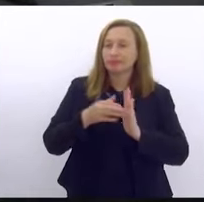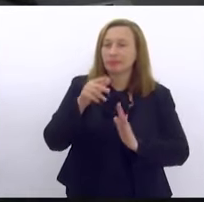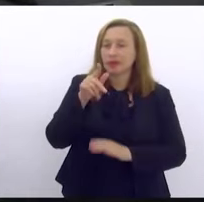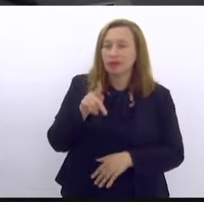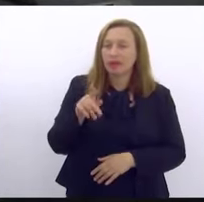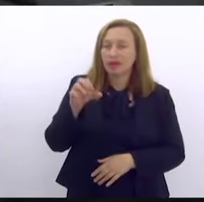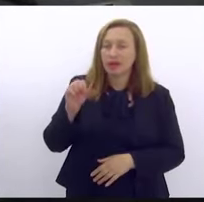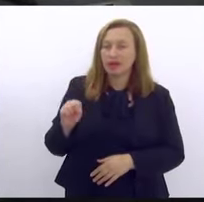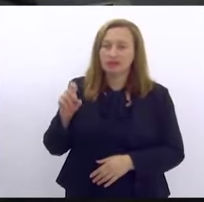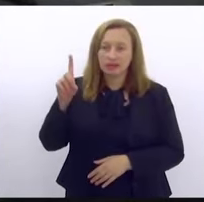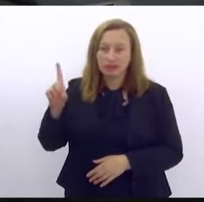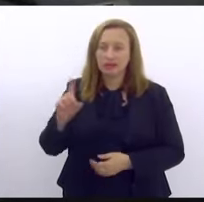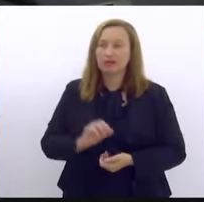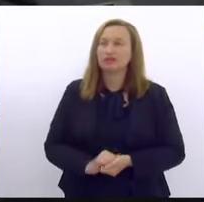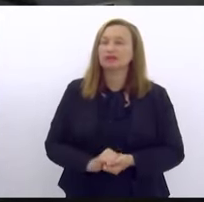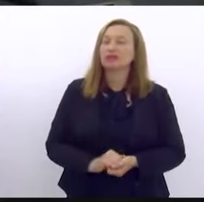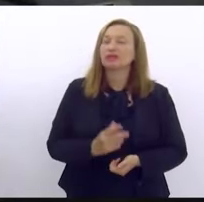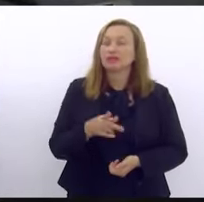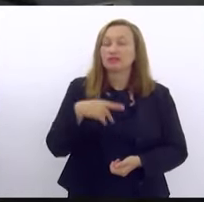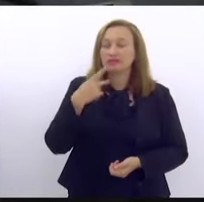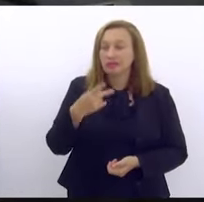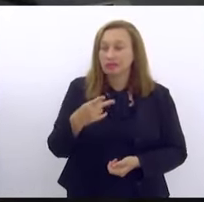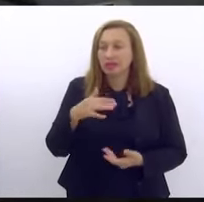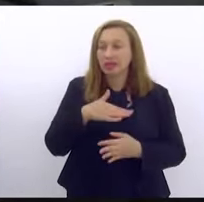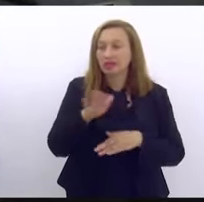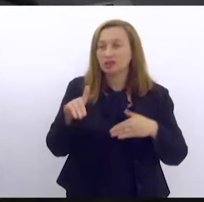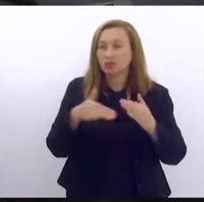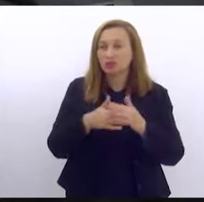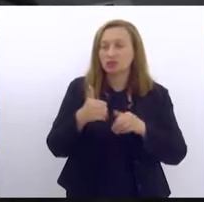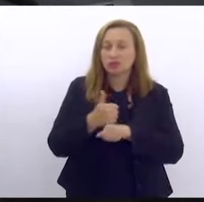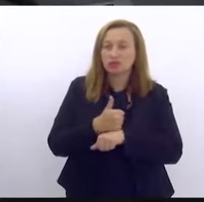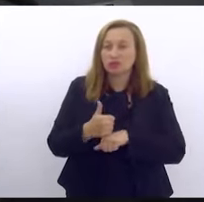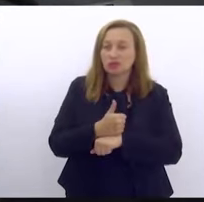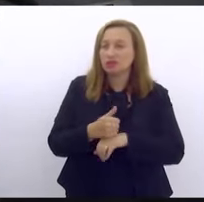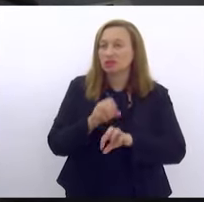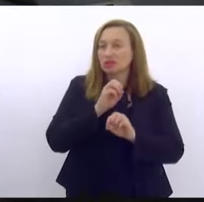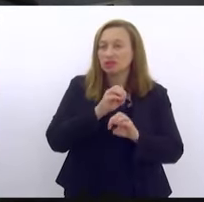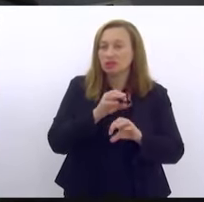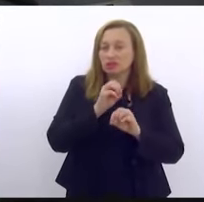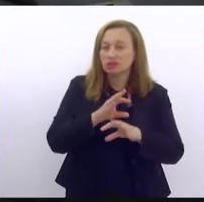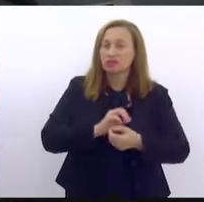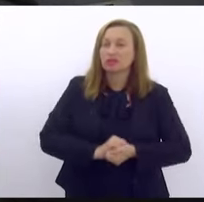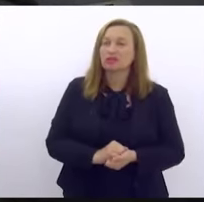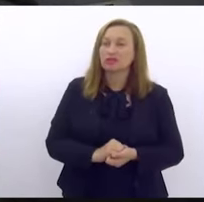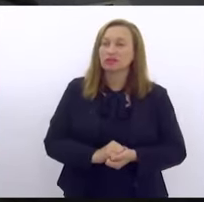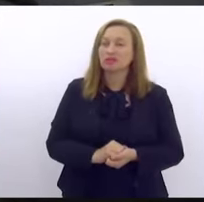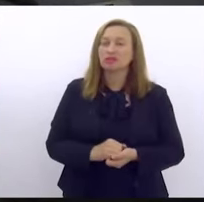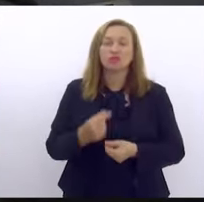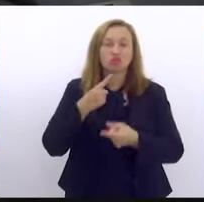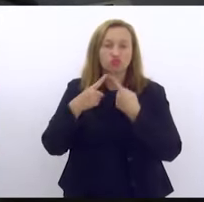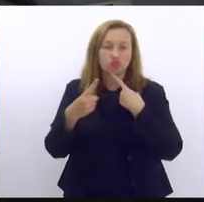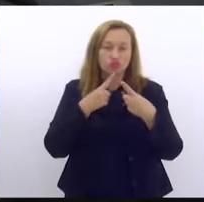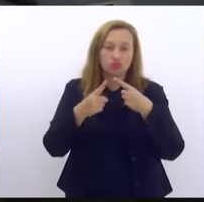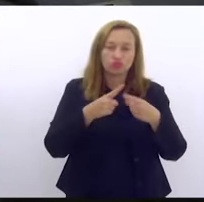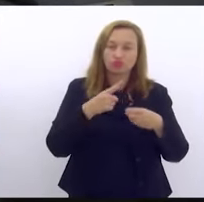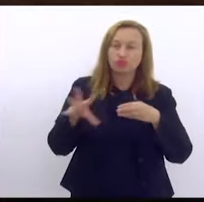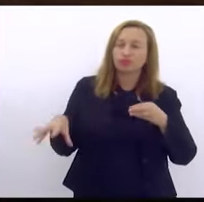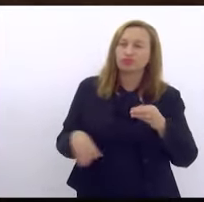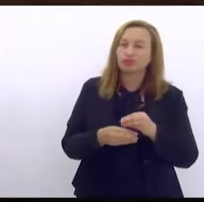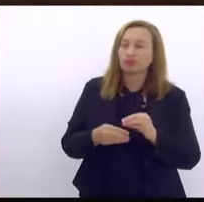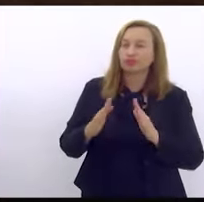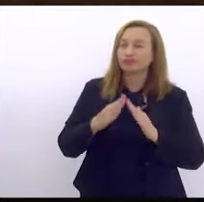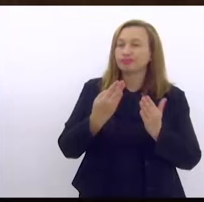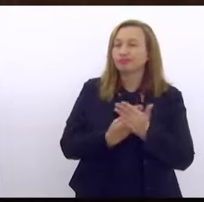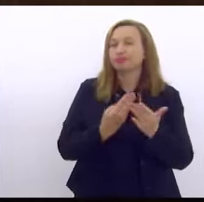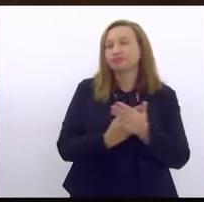e dizer a todos os profissionais da área da educação que foi através do diálogo que foi incorporada a FAETEC e o